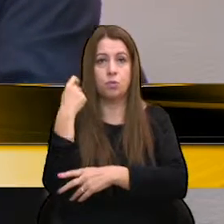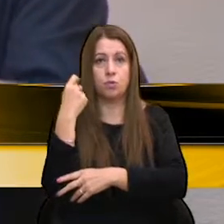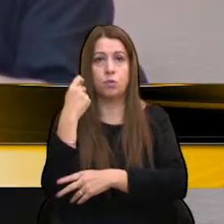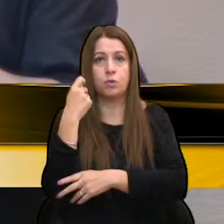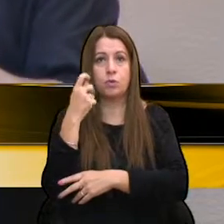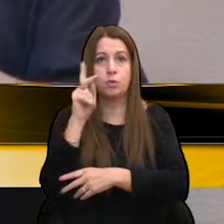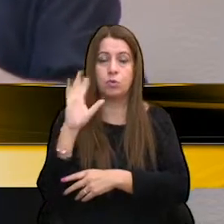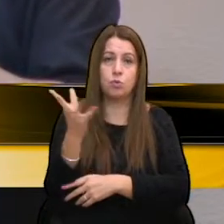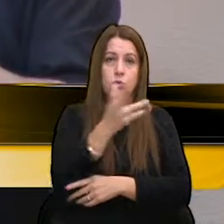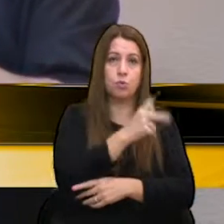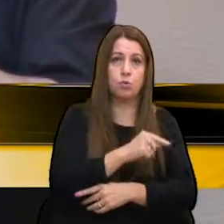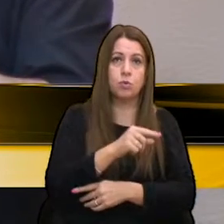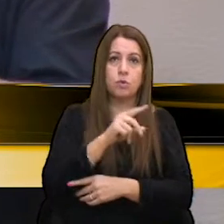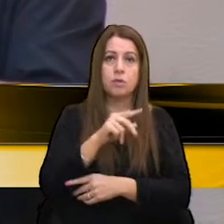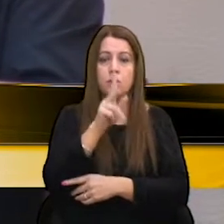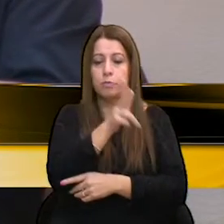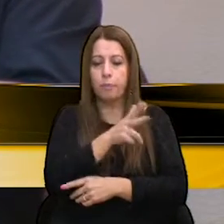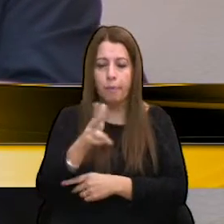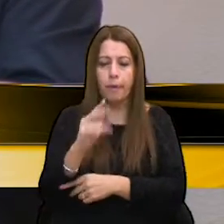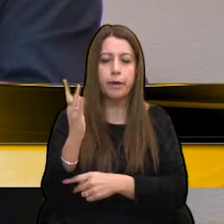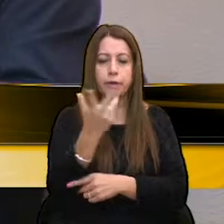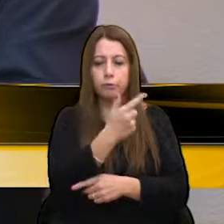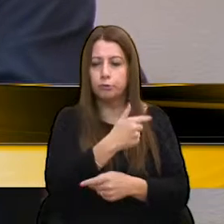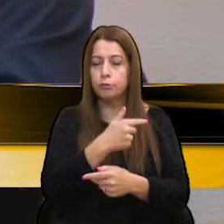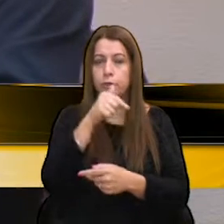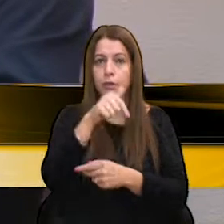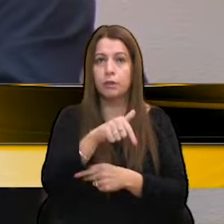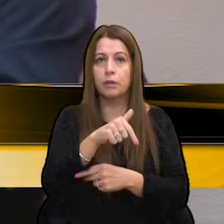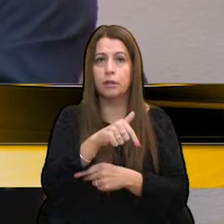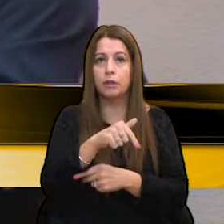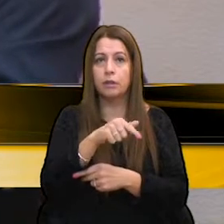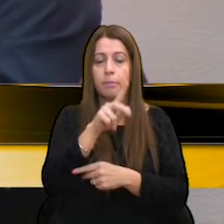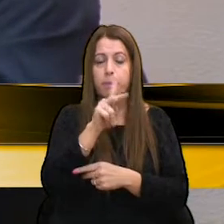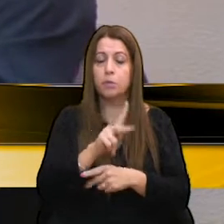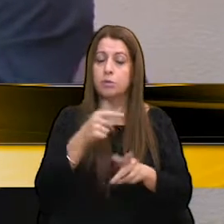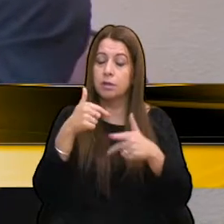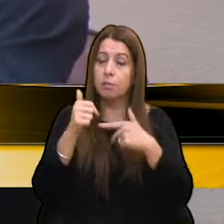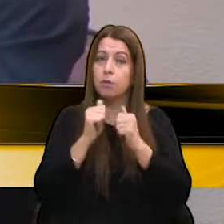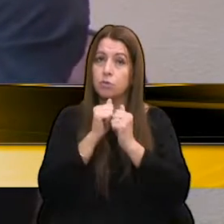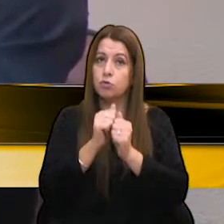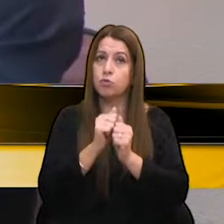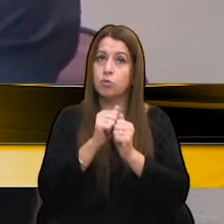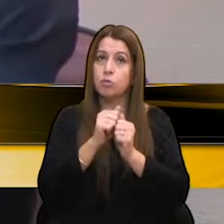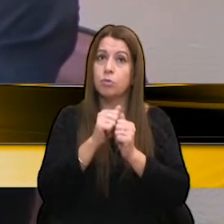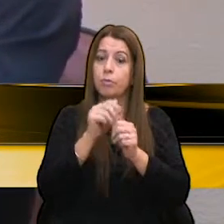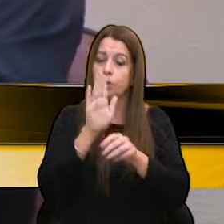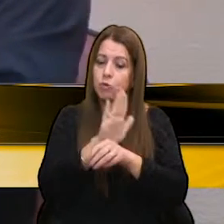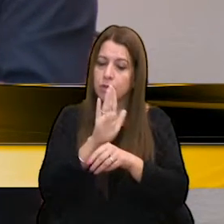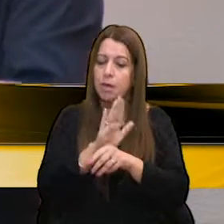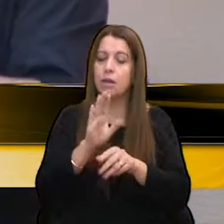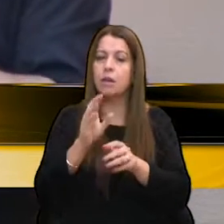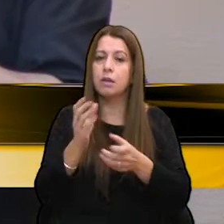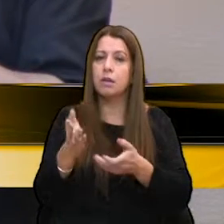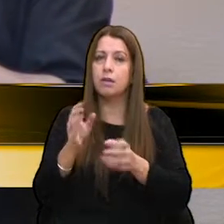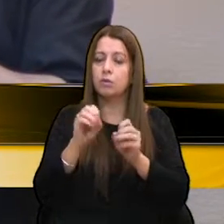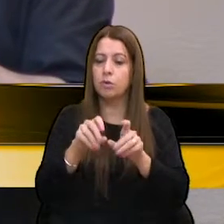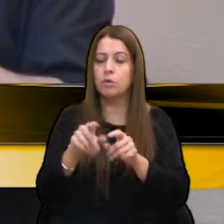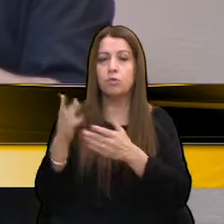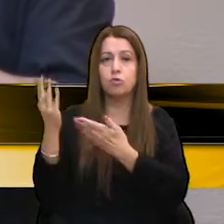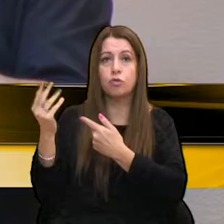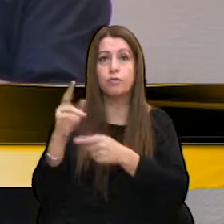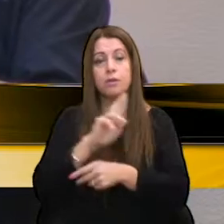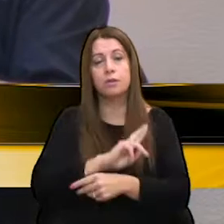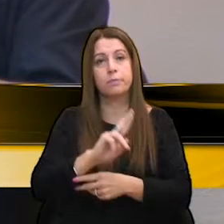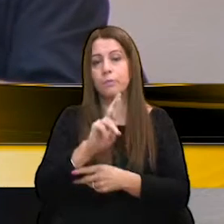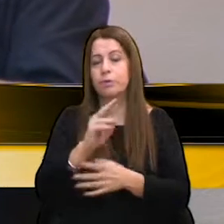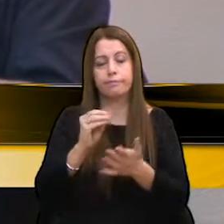autoridades eclesiásticas, dos sacerdotes, das autoridades que estavam lá, de leigos que trabalham pela evangelização, pela educação de jovens, a essas